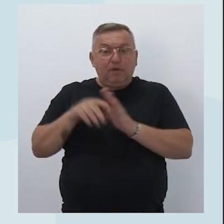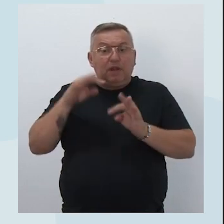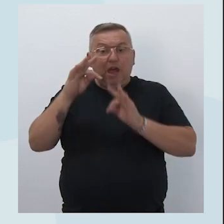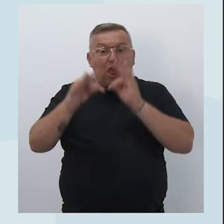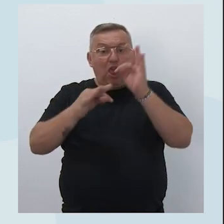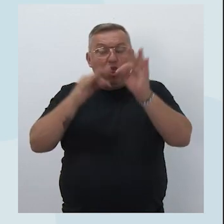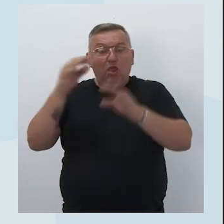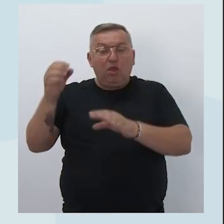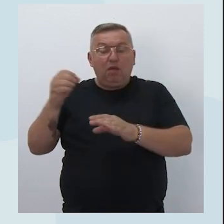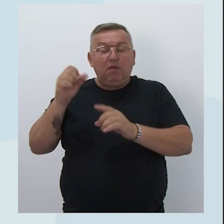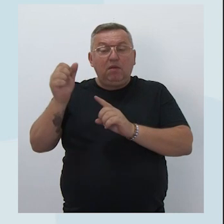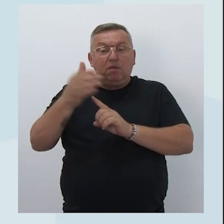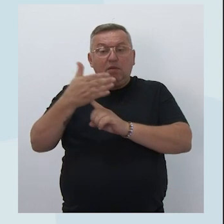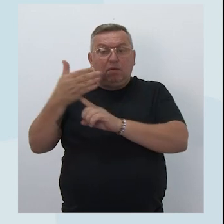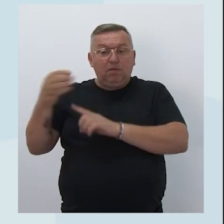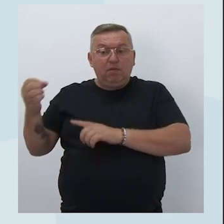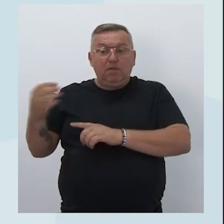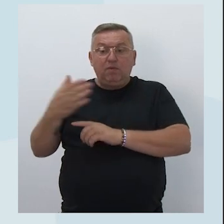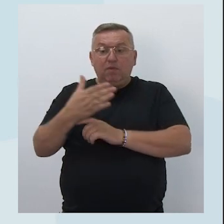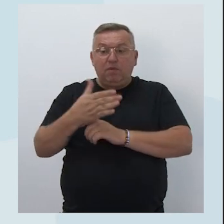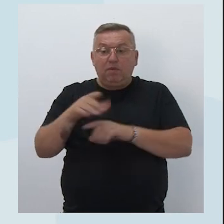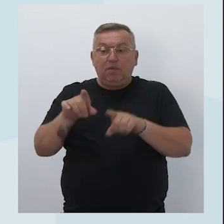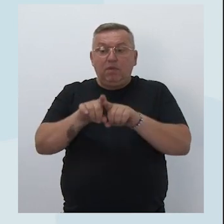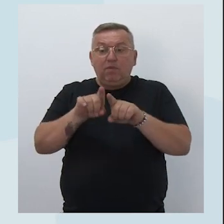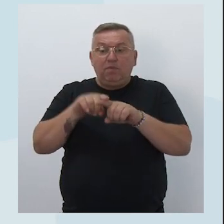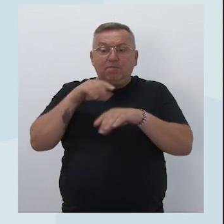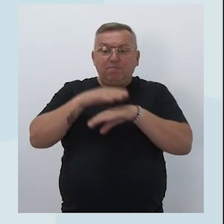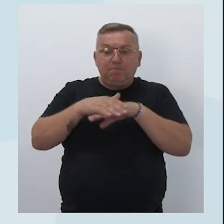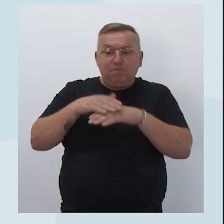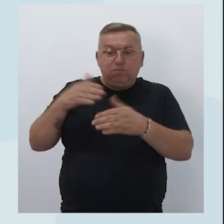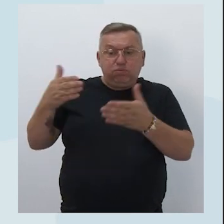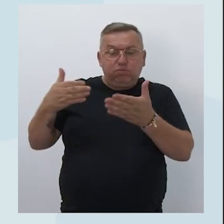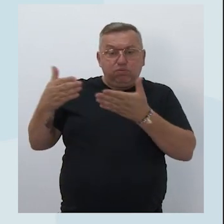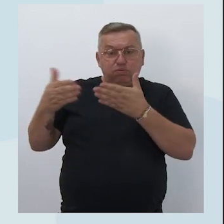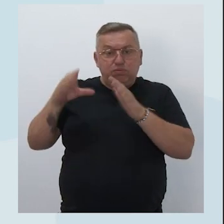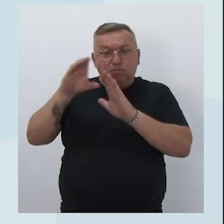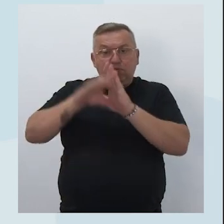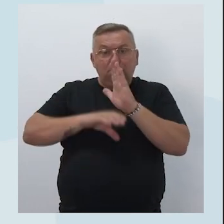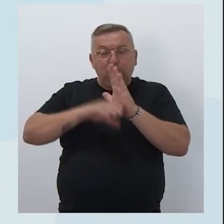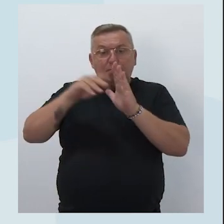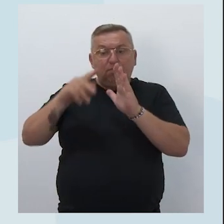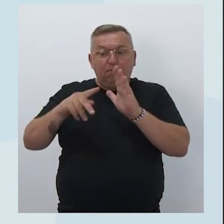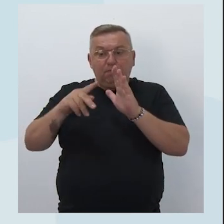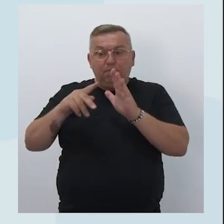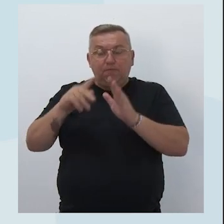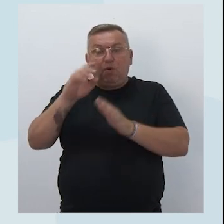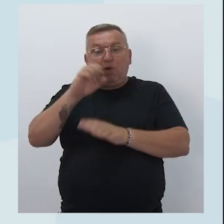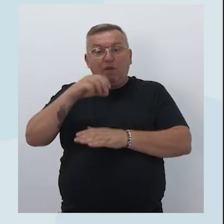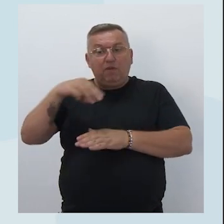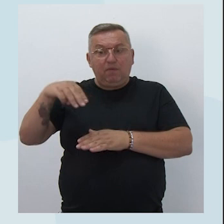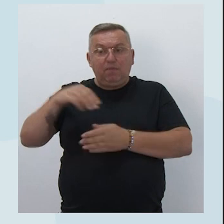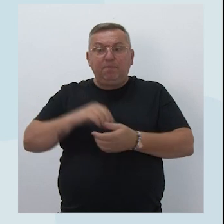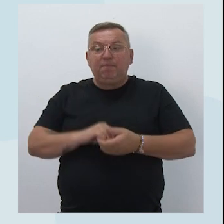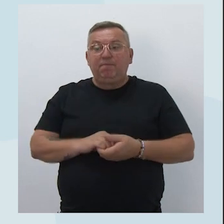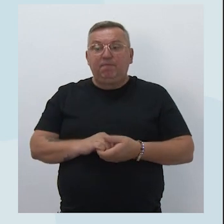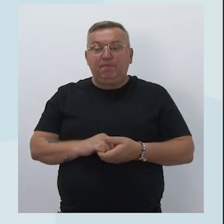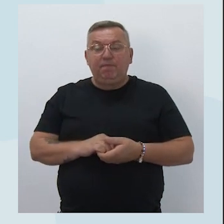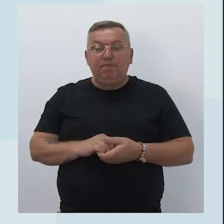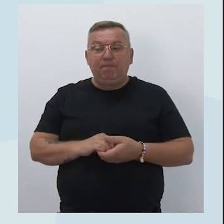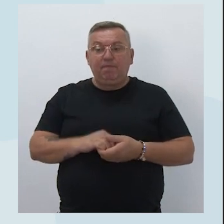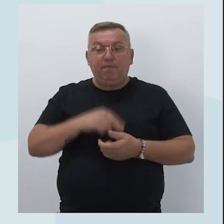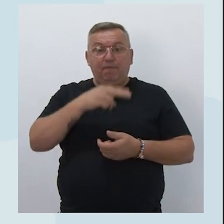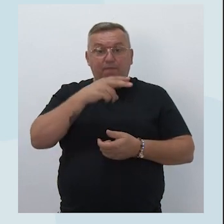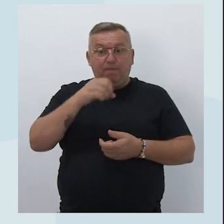inovação. E também fizemos escutas a rede sobre o currículo paulista da etapa do ensino médio.